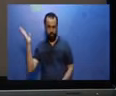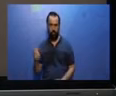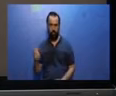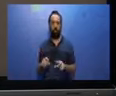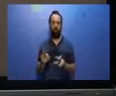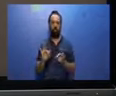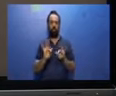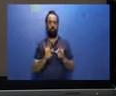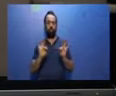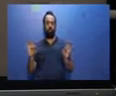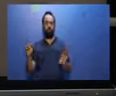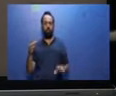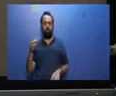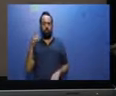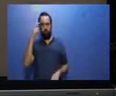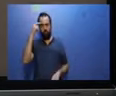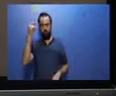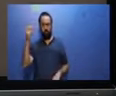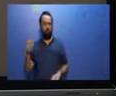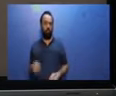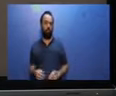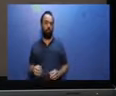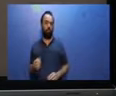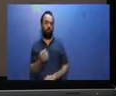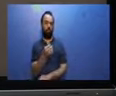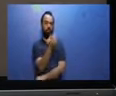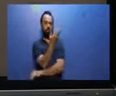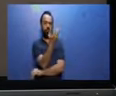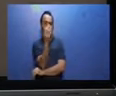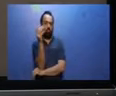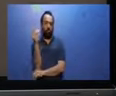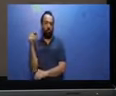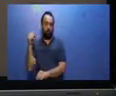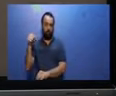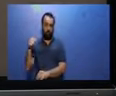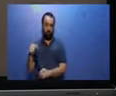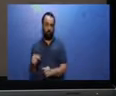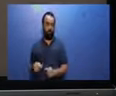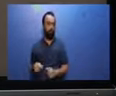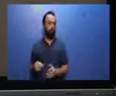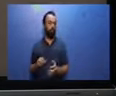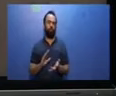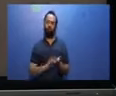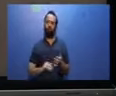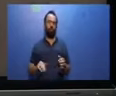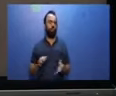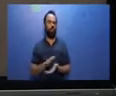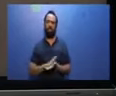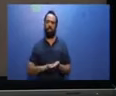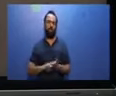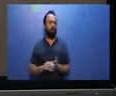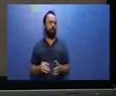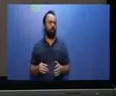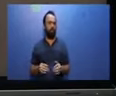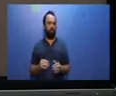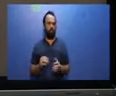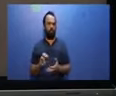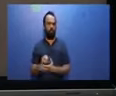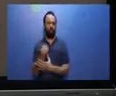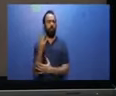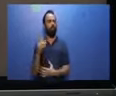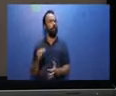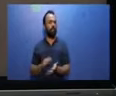uma frase muito famosa na natureza nada se cria nada se perde tudo se transforma